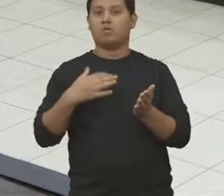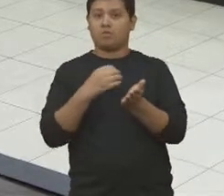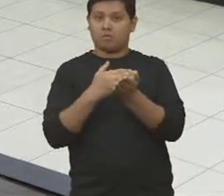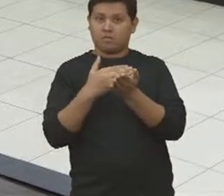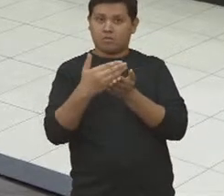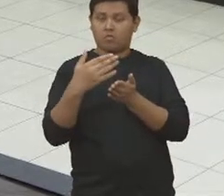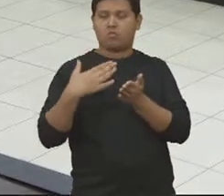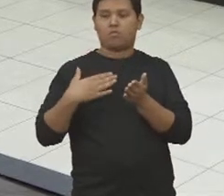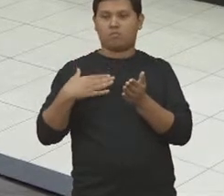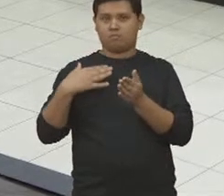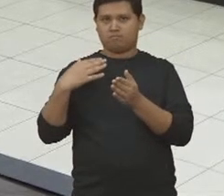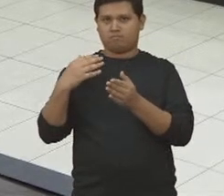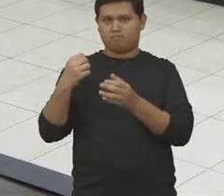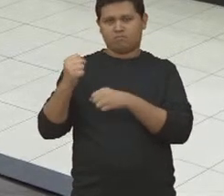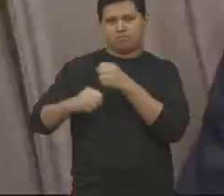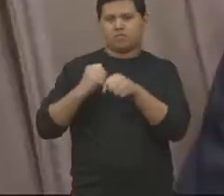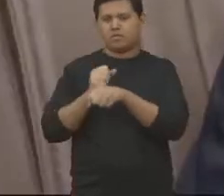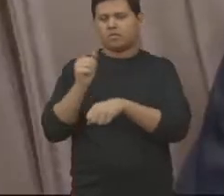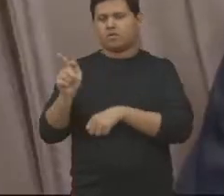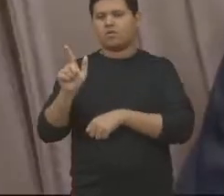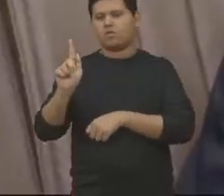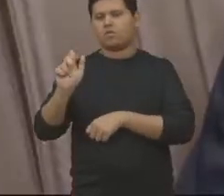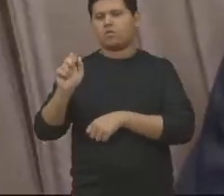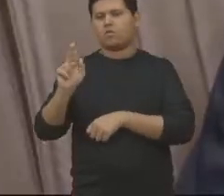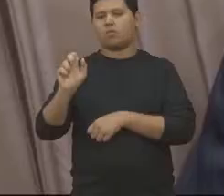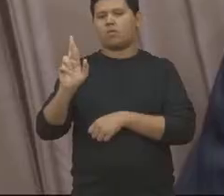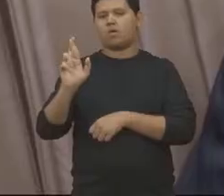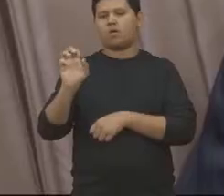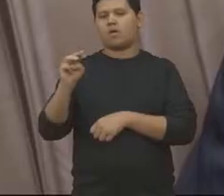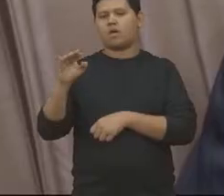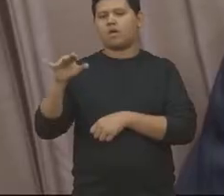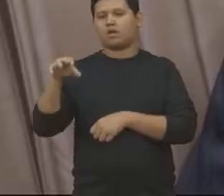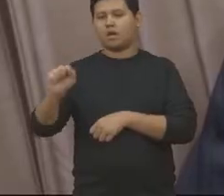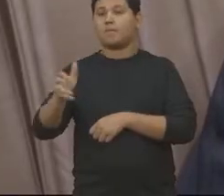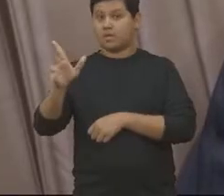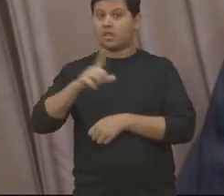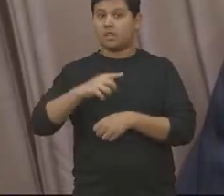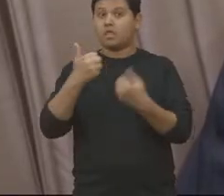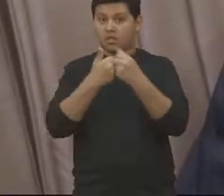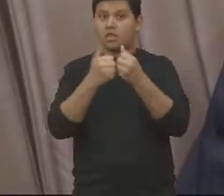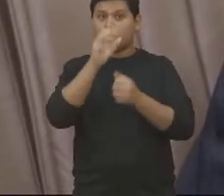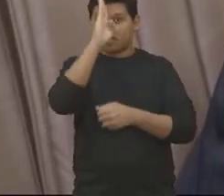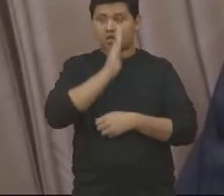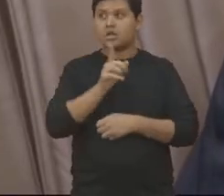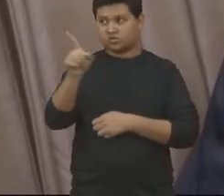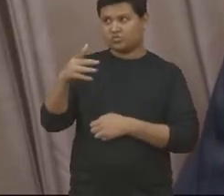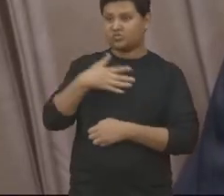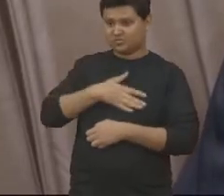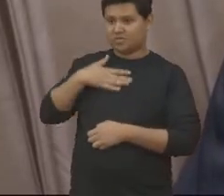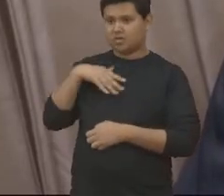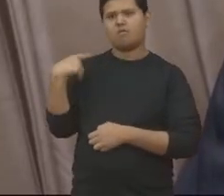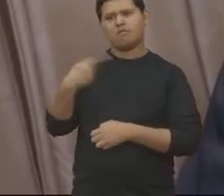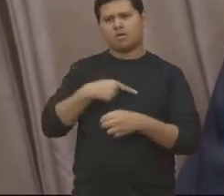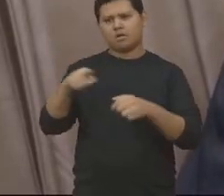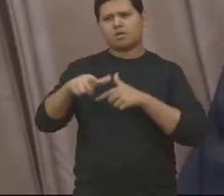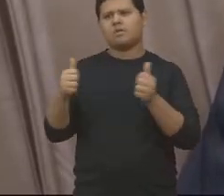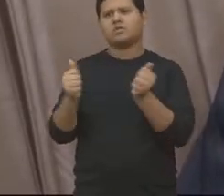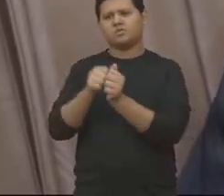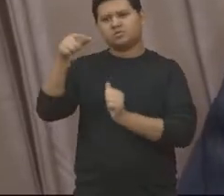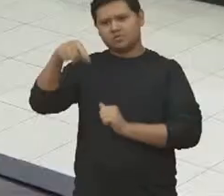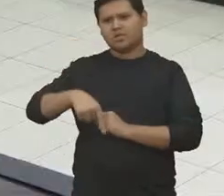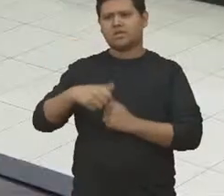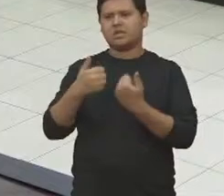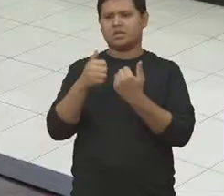ano, Guararema, que é uma cidade muito menor que Jacareí, também já tem o passe livre. Então, se o senhor gosta, vamos juntos trabalhar aí para viabilizar o passe livre aqui em